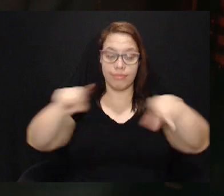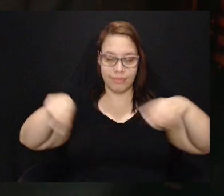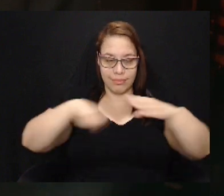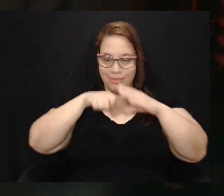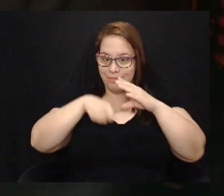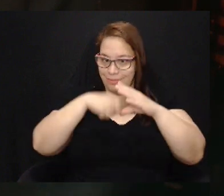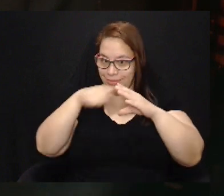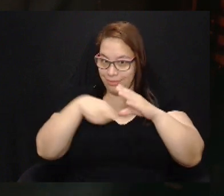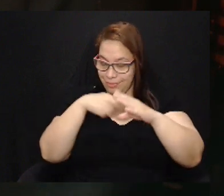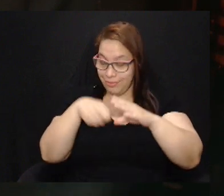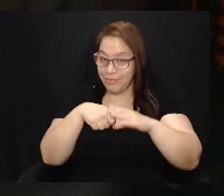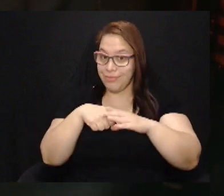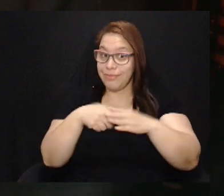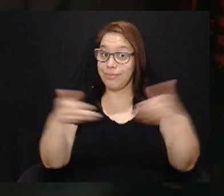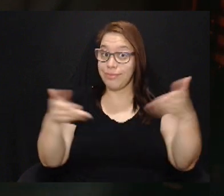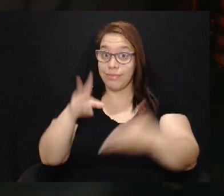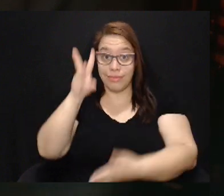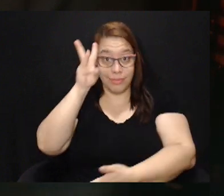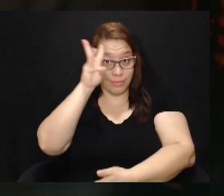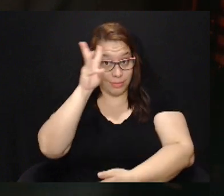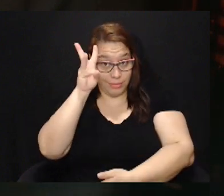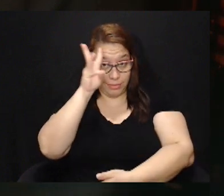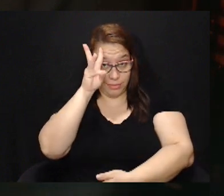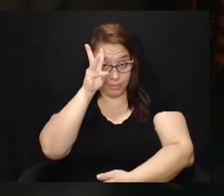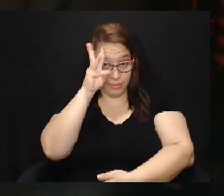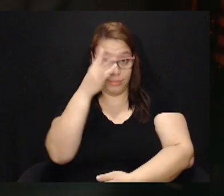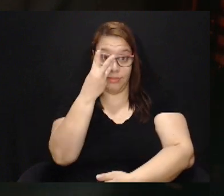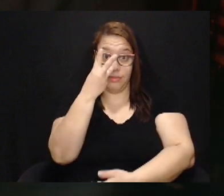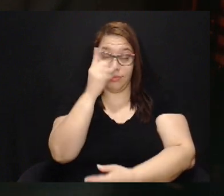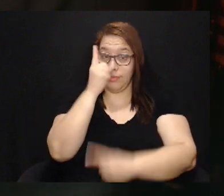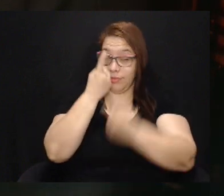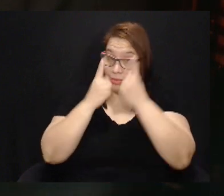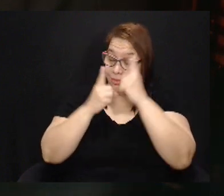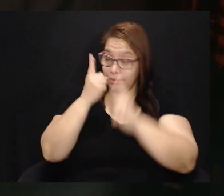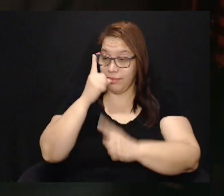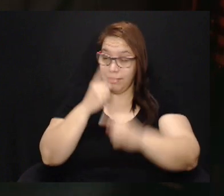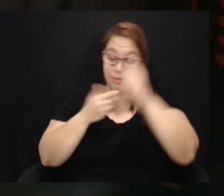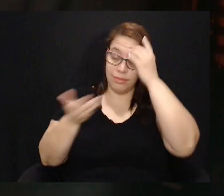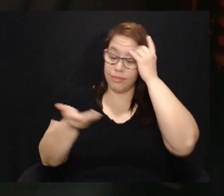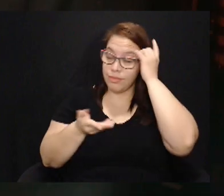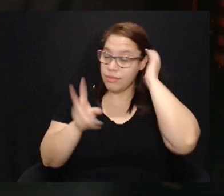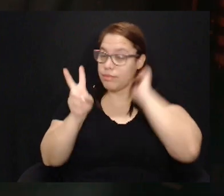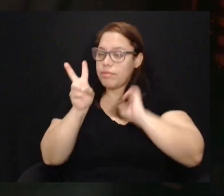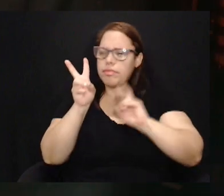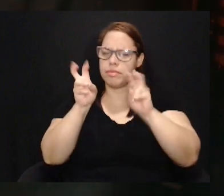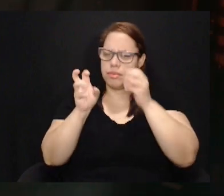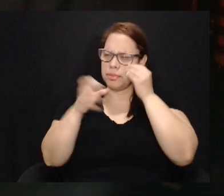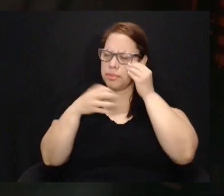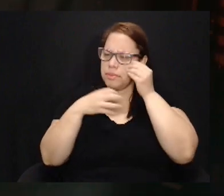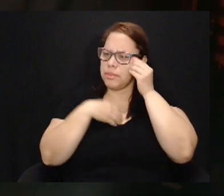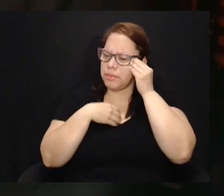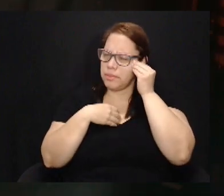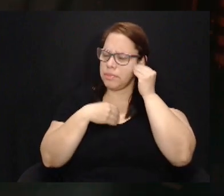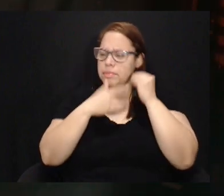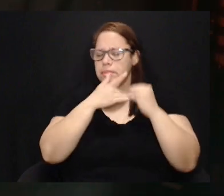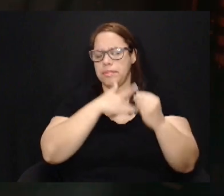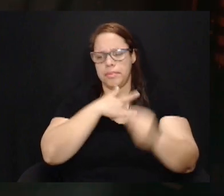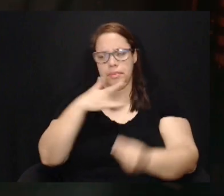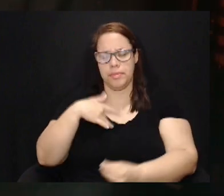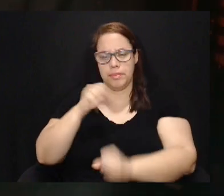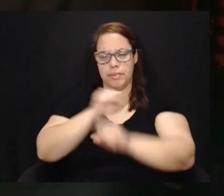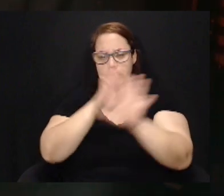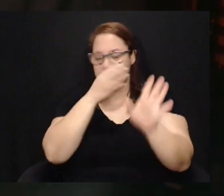no ar. Hoje, terça-feira, dia 3 de fevereiro. Hoje o nosso assunto mexe com o seu bem-estar e, claro, com o